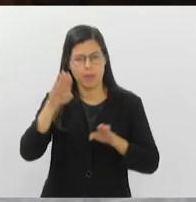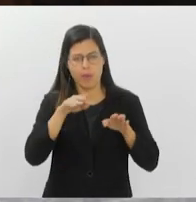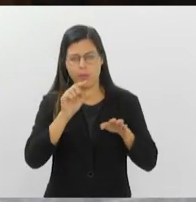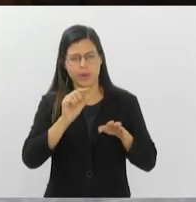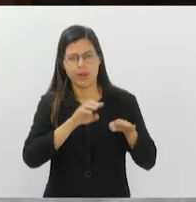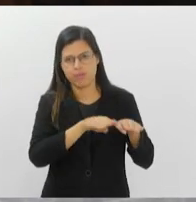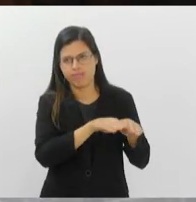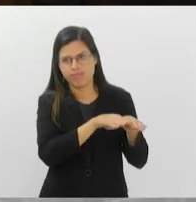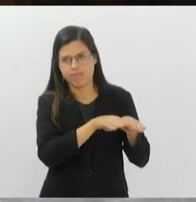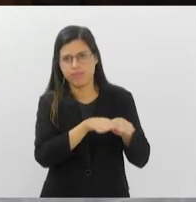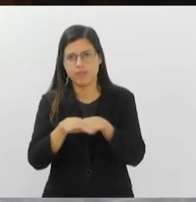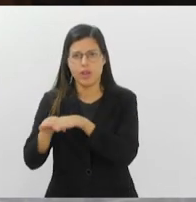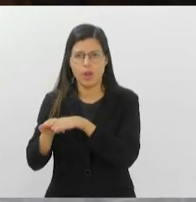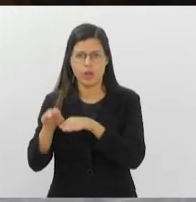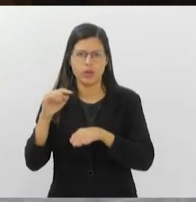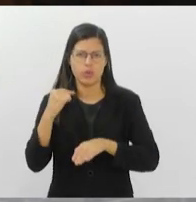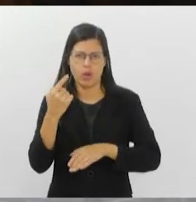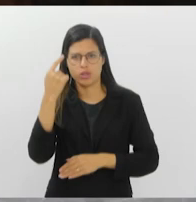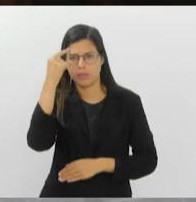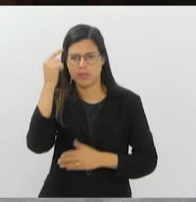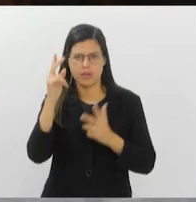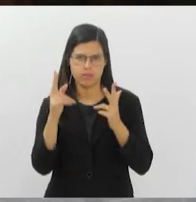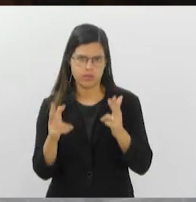aí nesse critério.